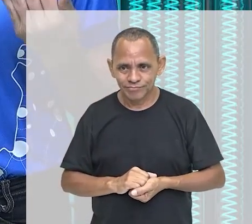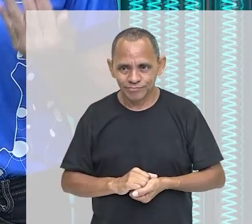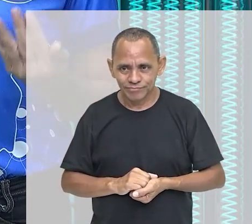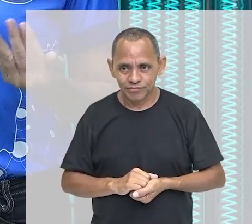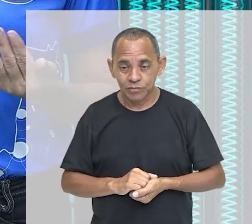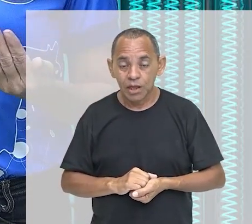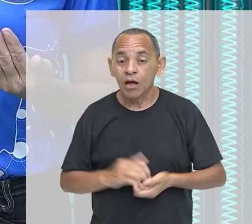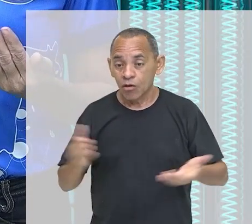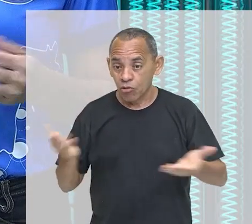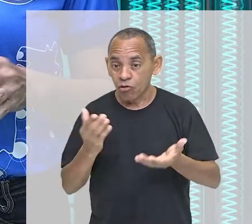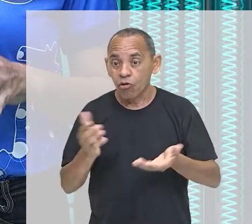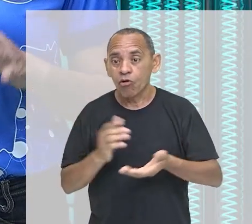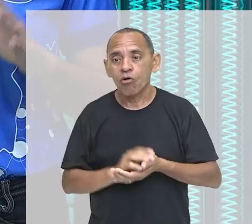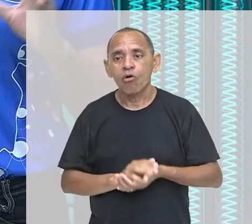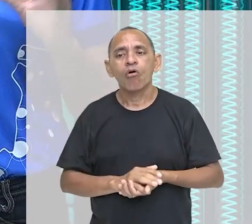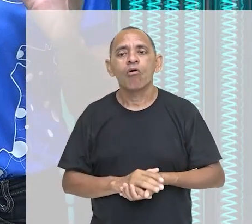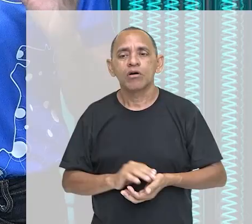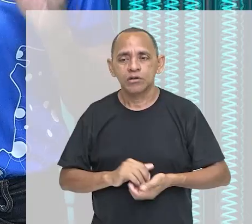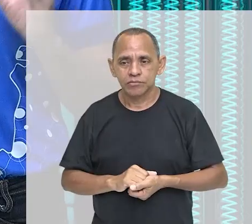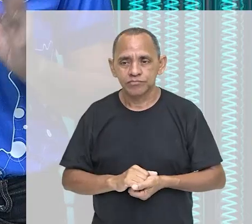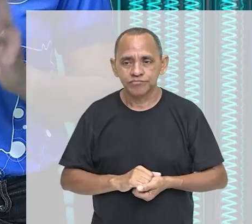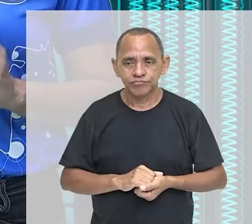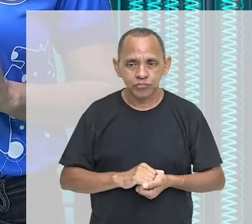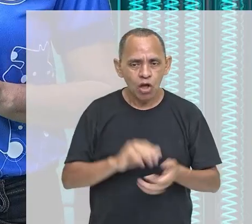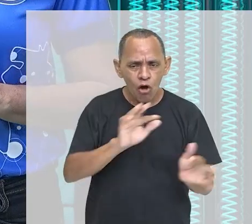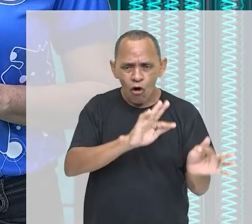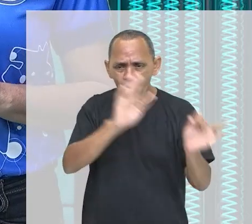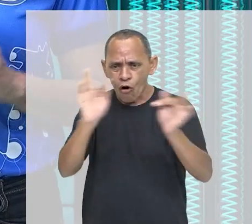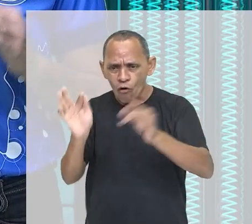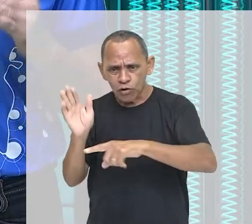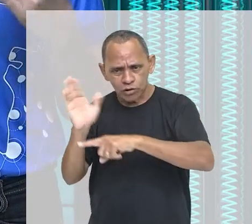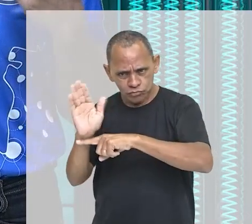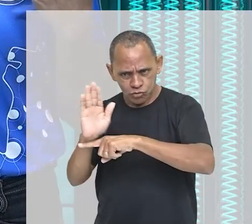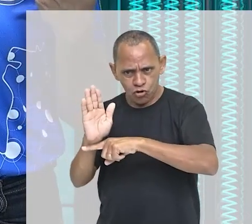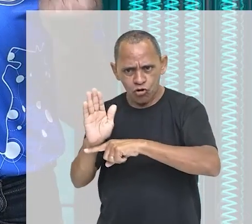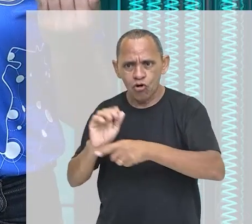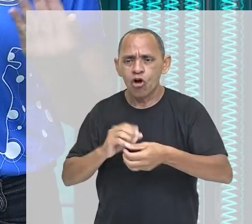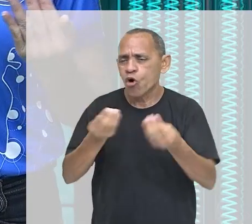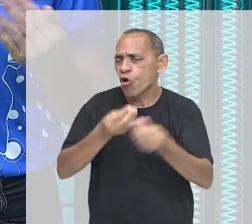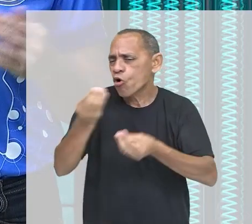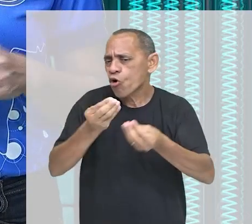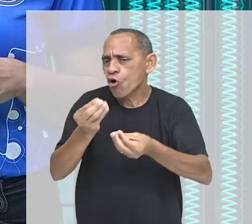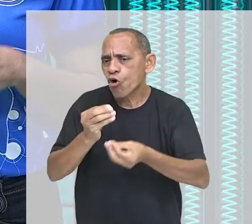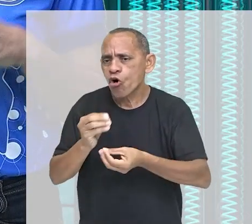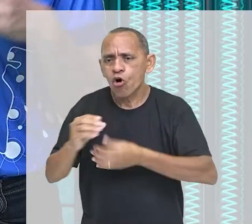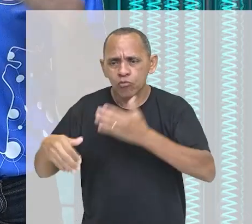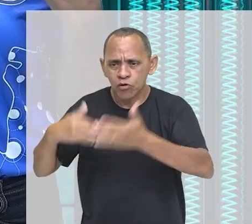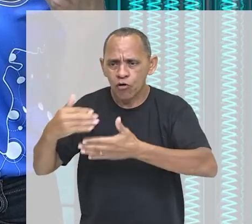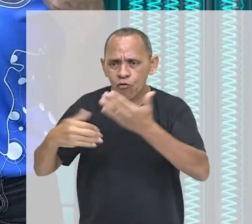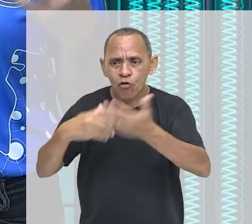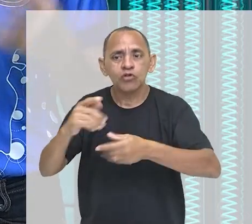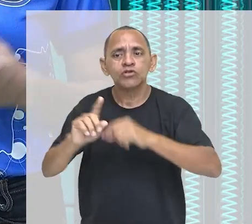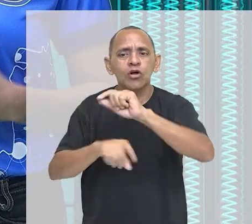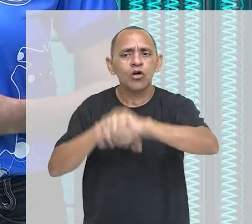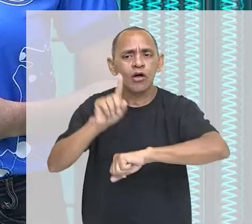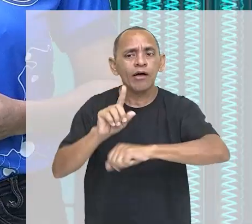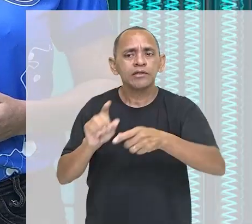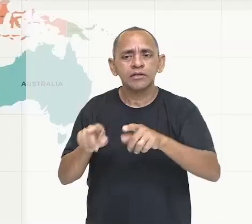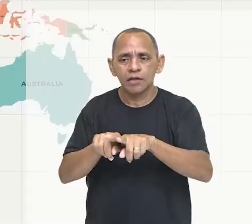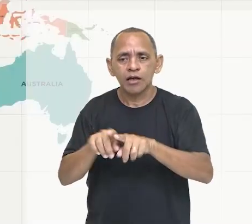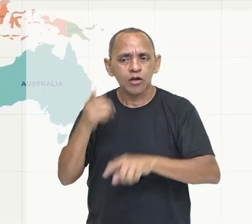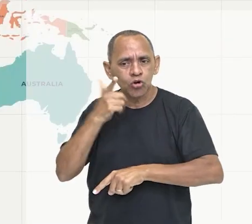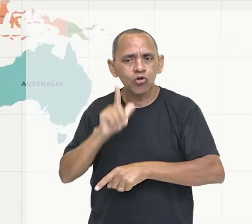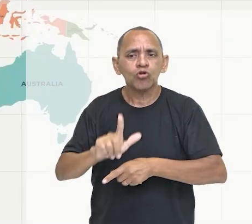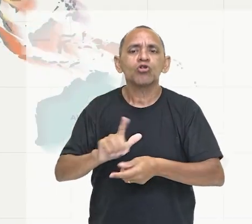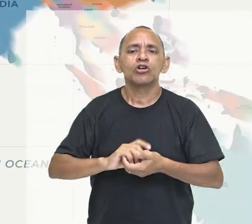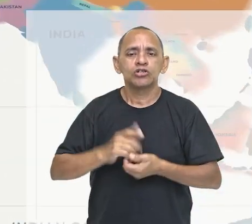vão acompanhar comigo um pequeno vídeo que vai mostrar para vocês como é que foi essa evolução da conquista do inglês pelo mundo.